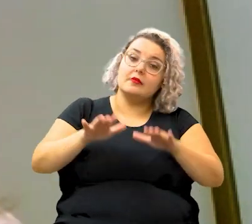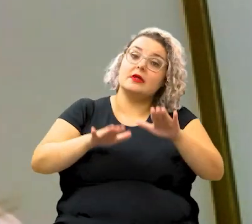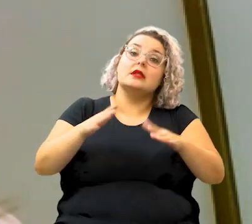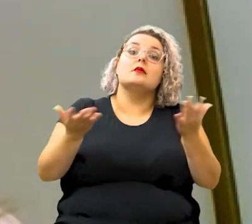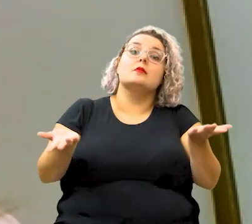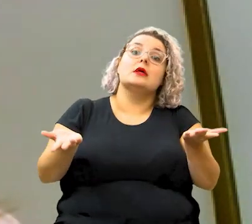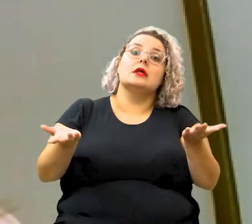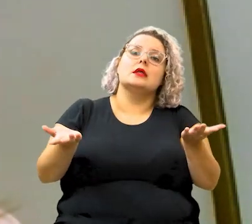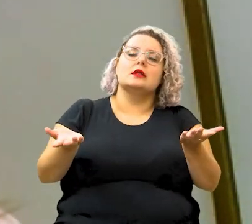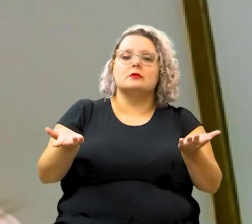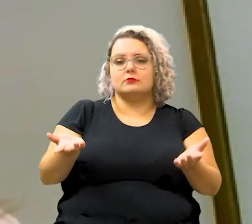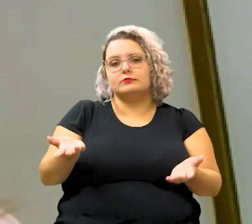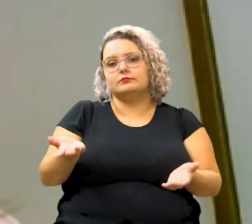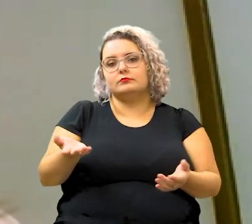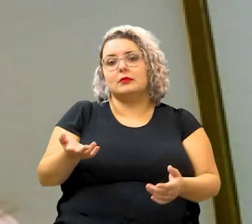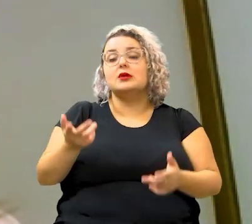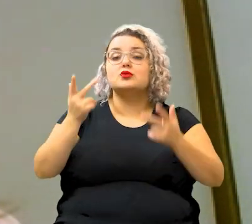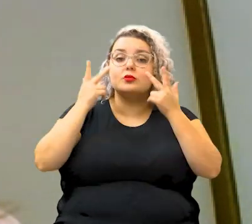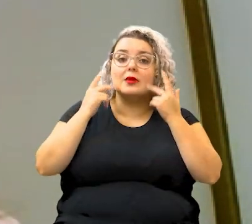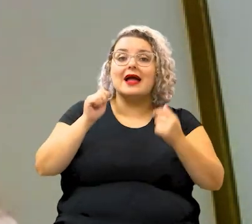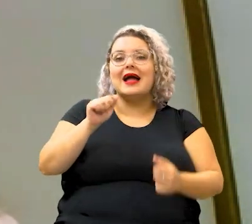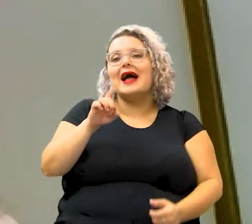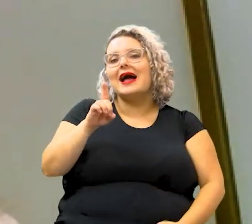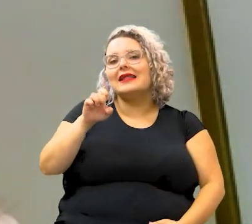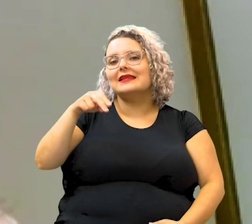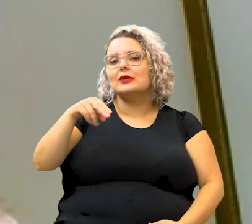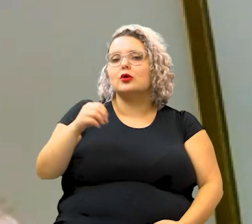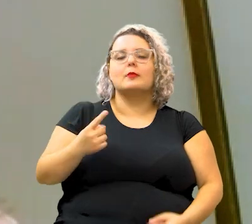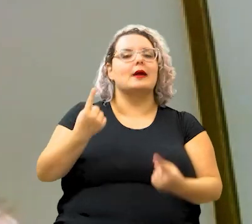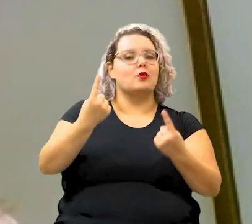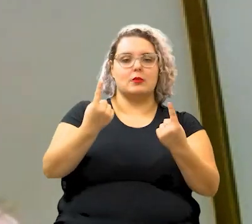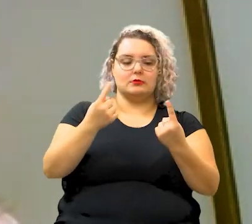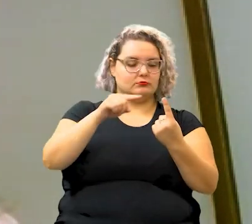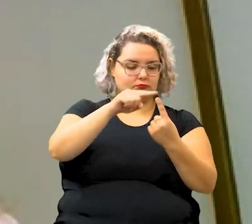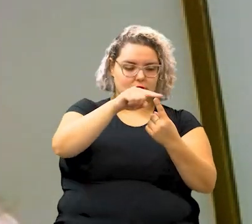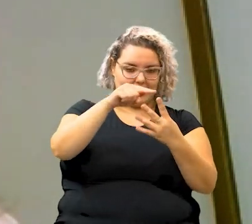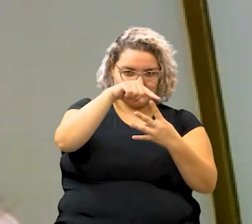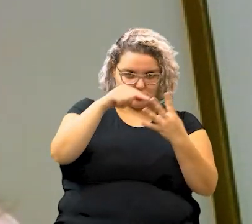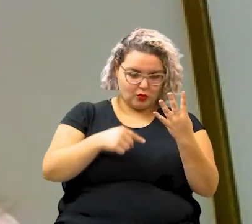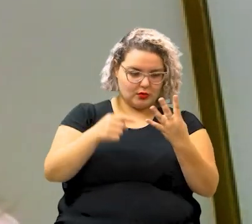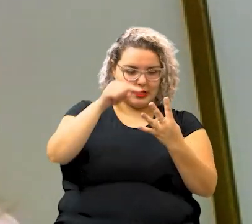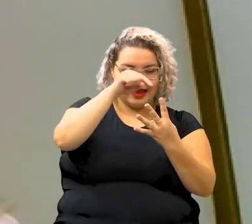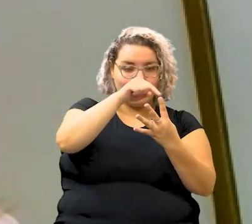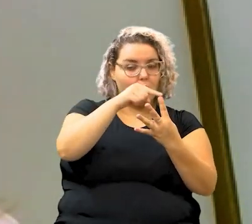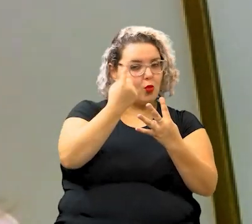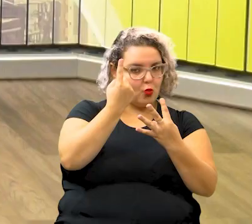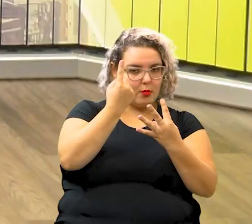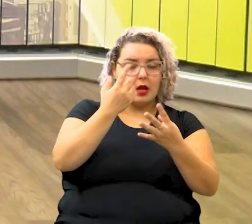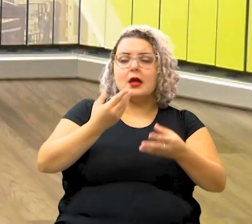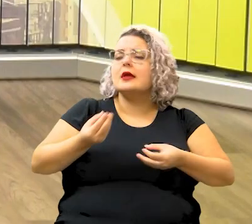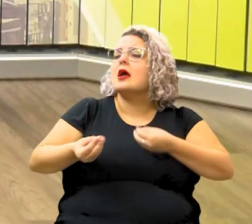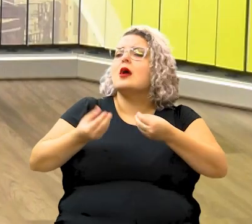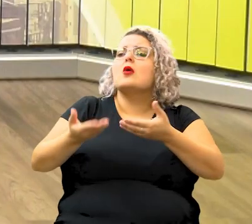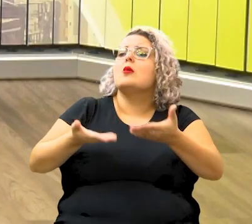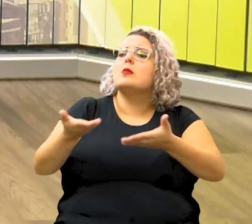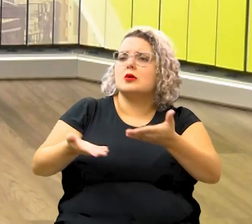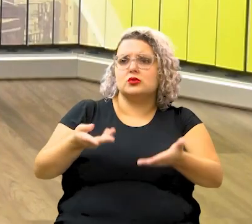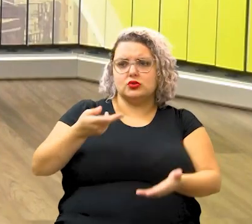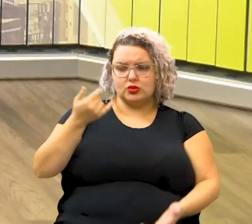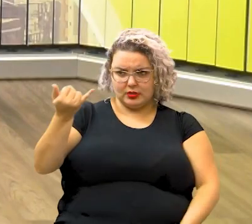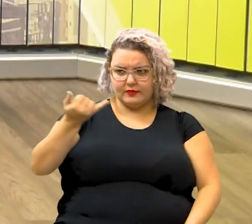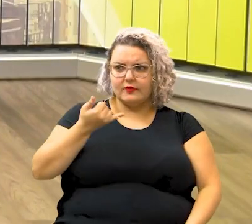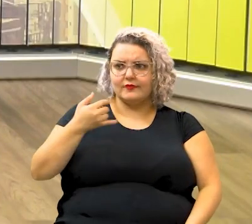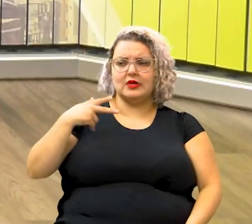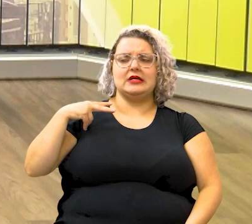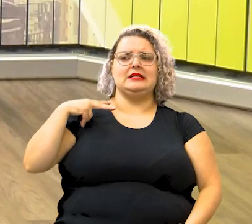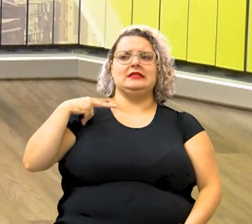Aí vai depender da situação. Mas, normalmente, o adenoma é uma glândula afetada. E aí, como que funciona o tratamento? A senhora chegou a